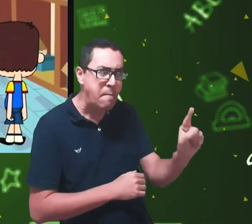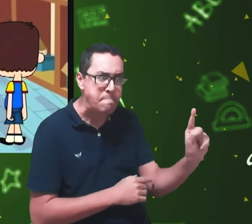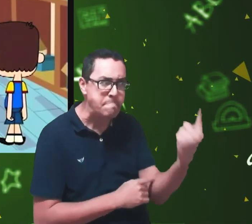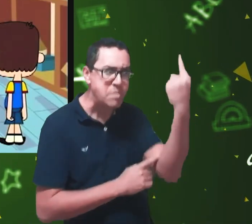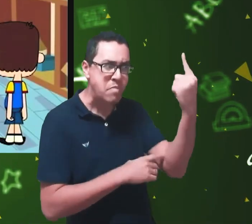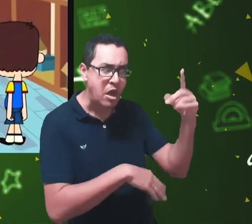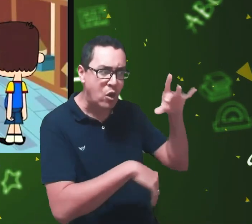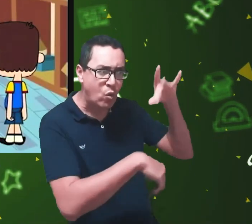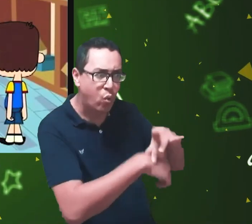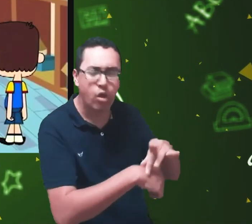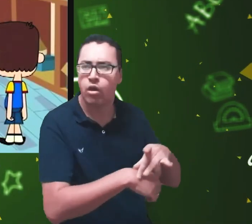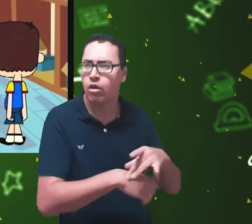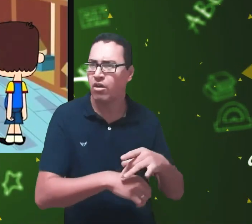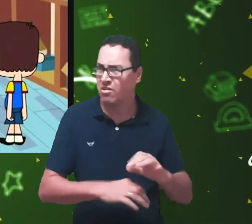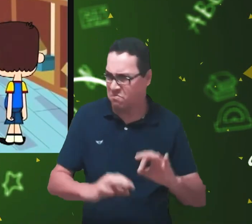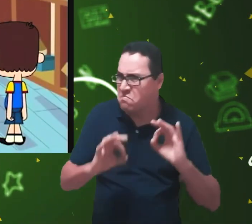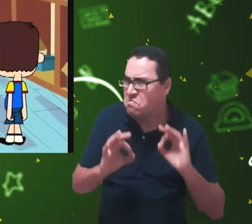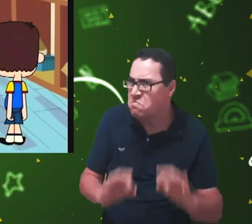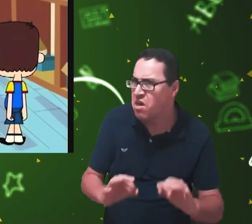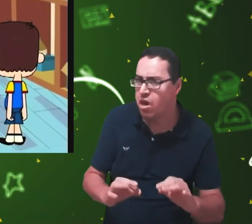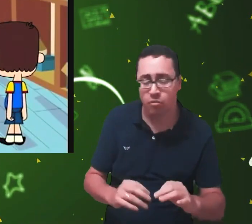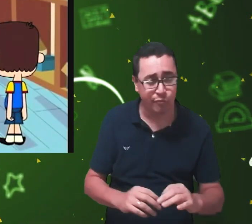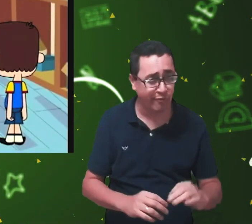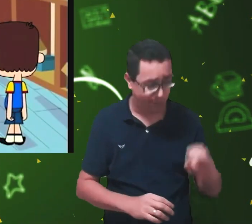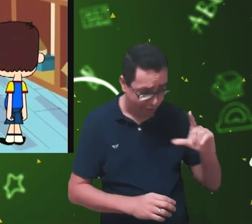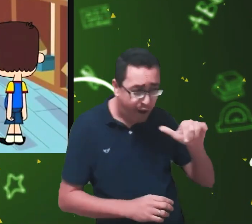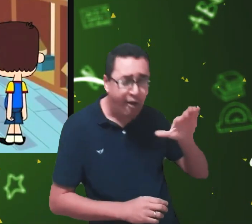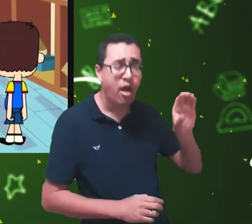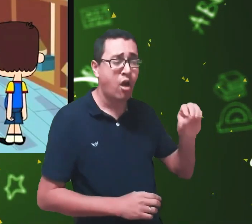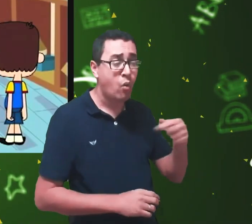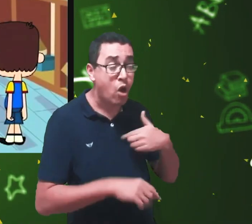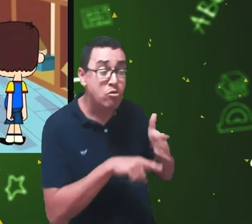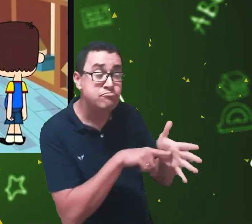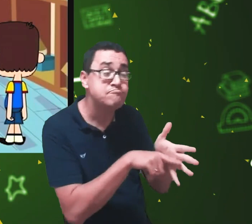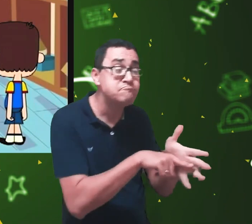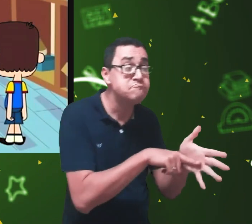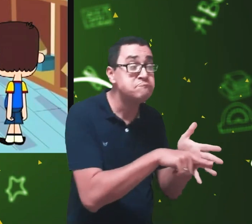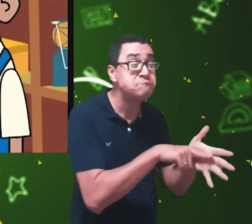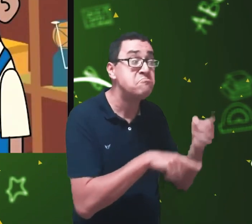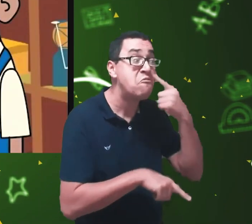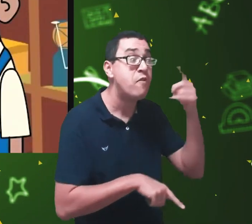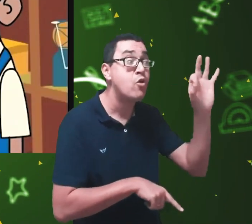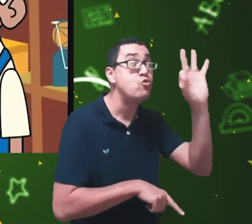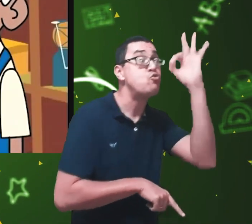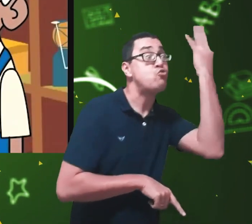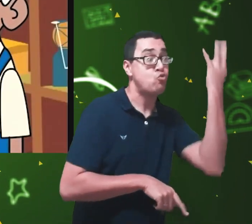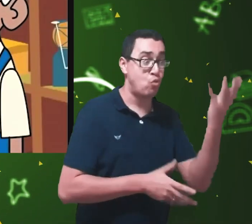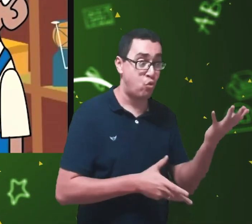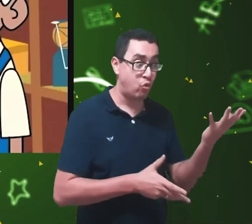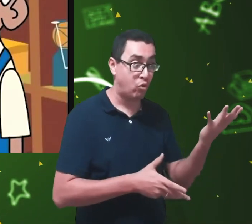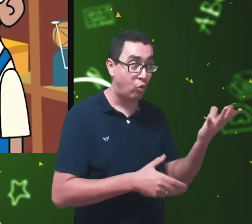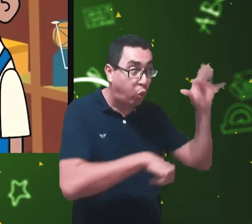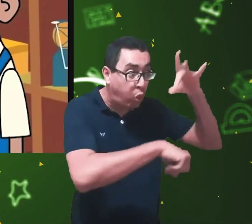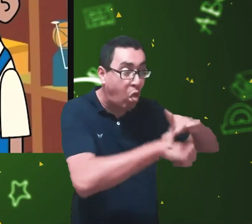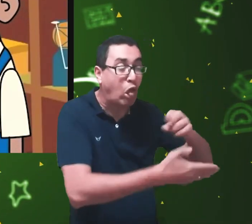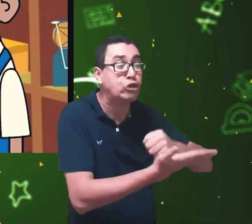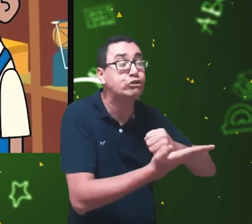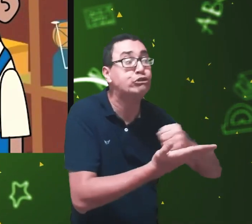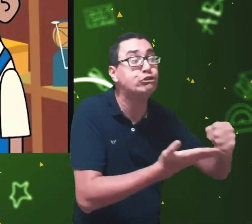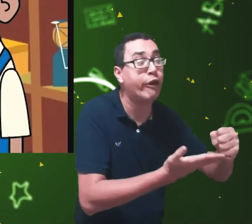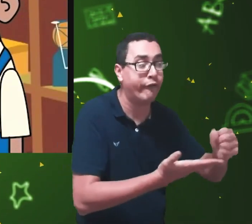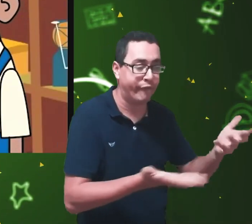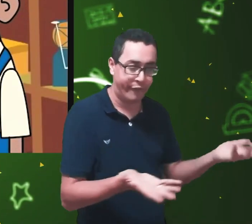Tem certeza, vô? Mas é claro, estou fazendo isso por precaução. Melhor prevenir do